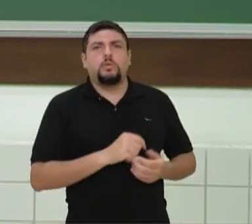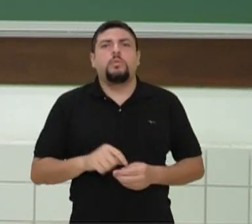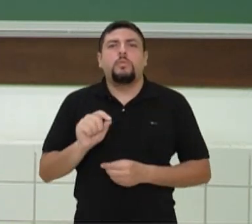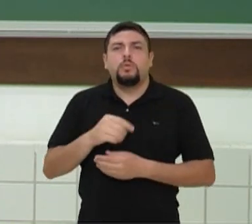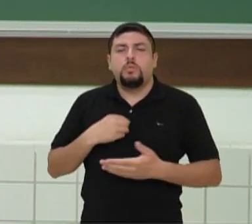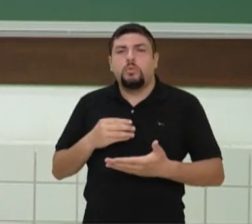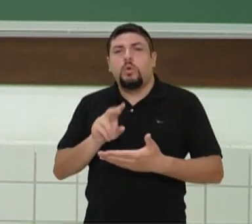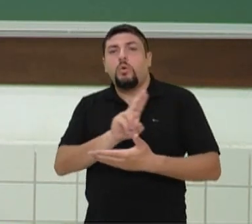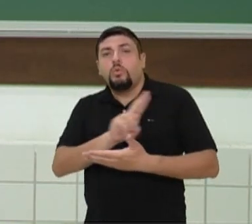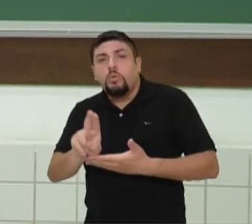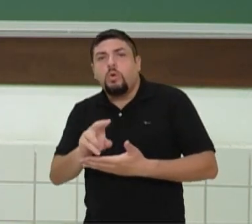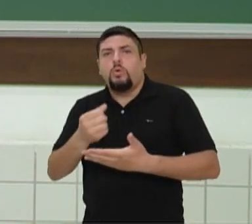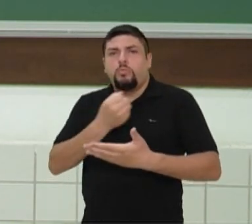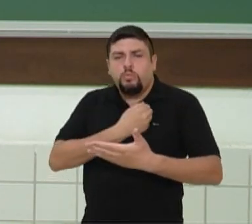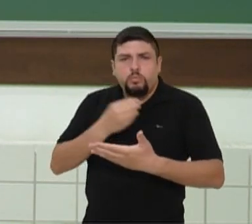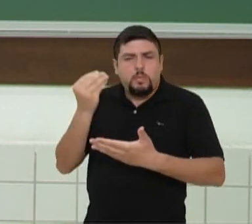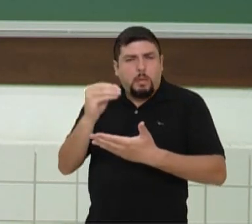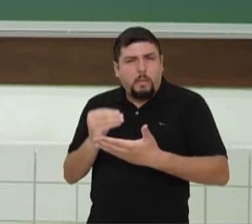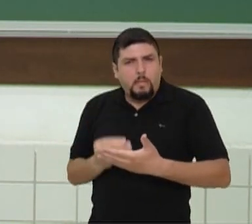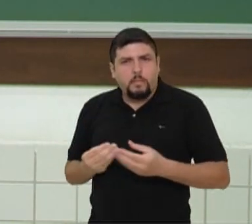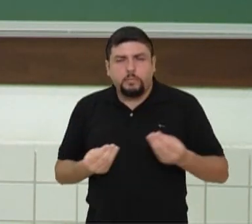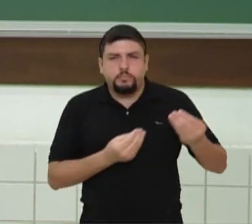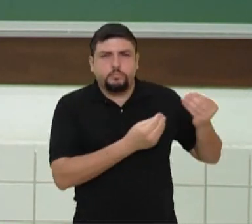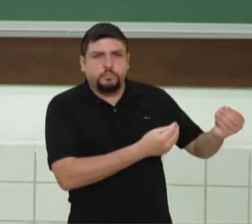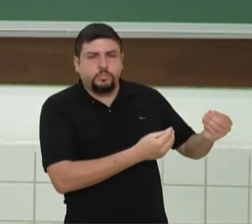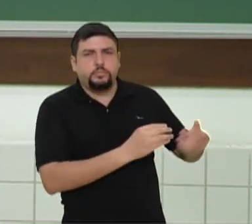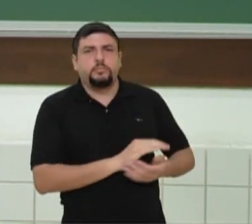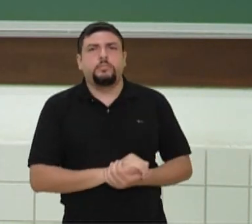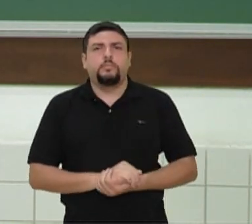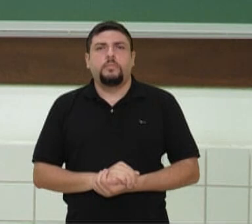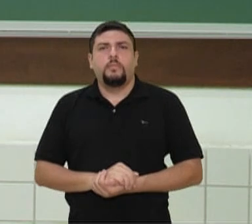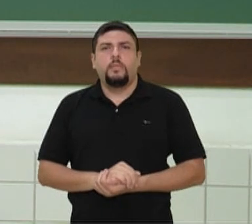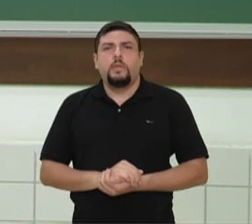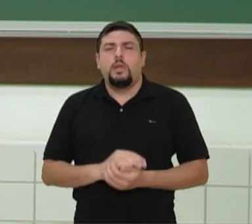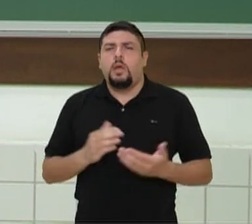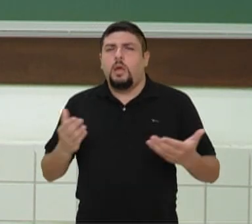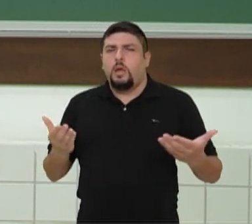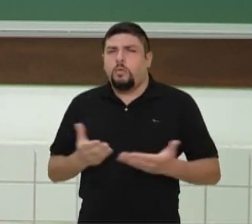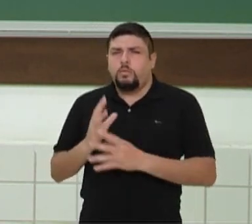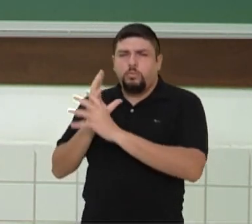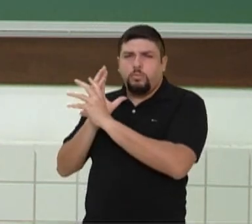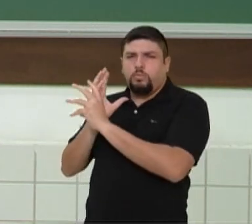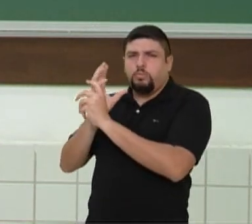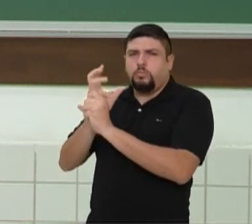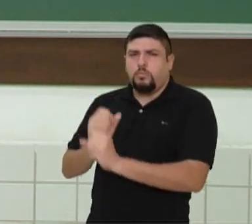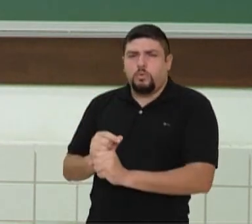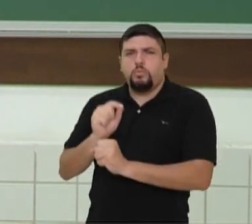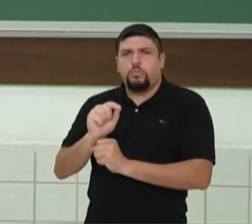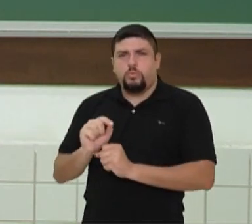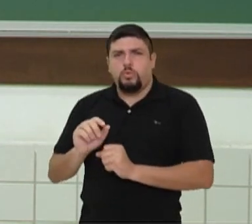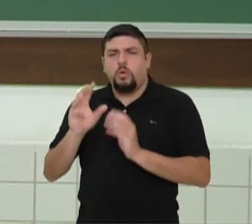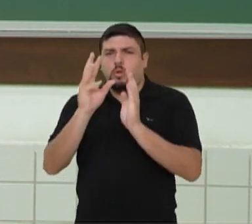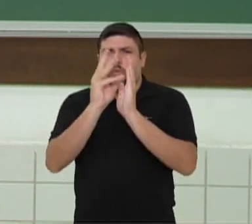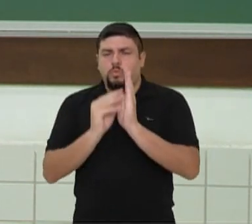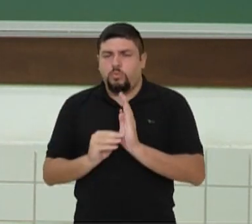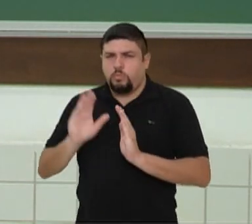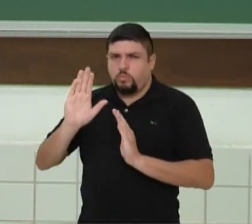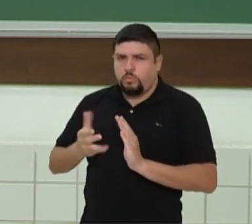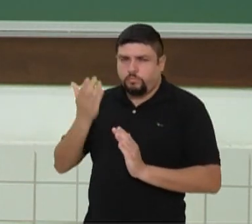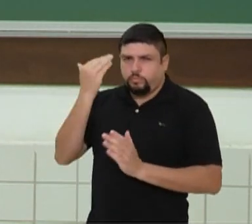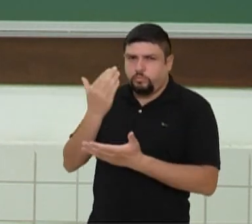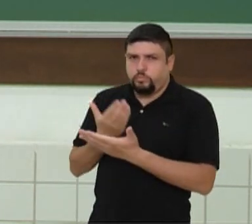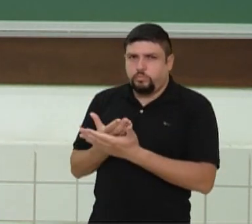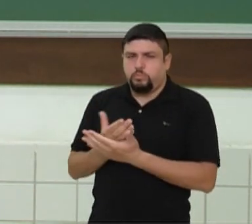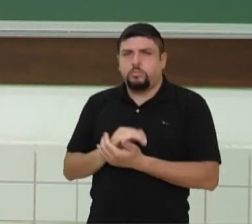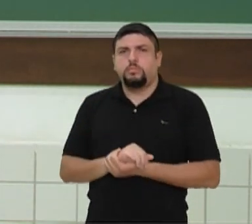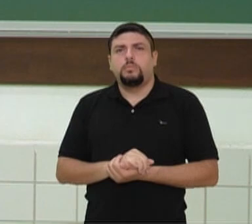direitinho lá para os seus professores fazerem a correção, ok? Vamos fazer uma pequena revisão, retomando os conteúdos que nós já havíamos estudado. Nós vimos